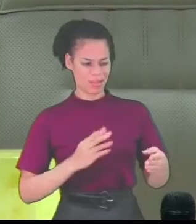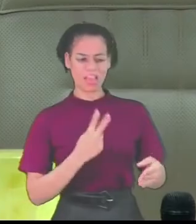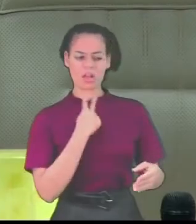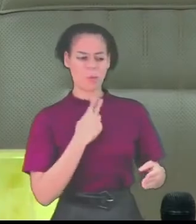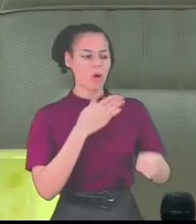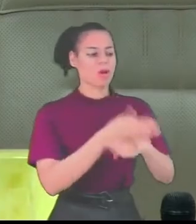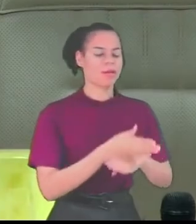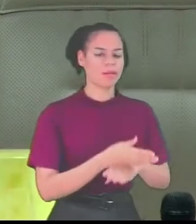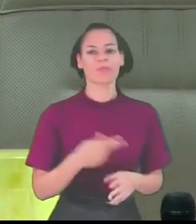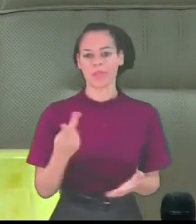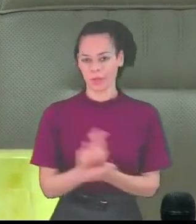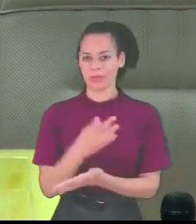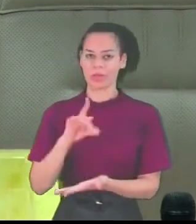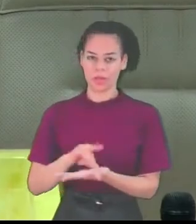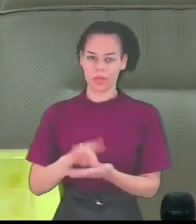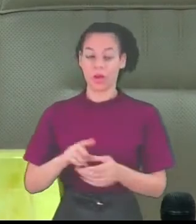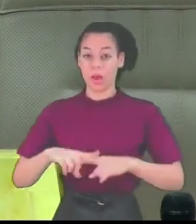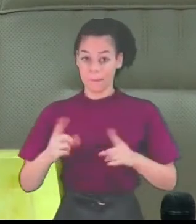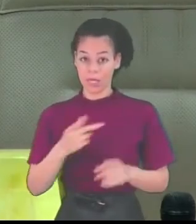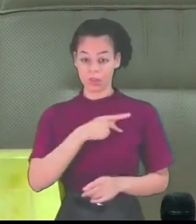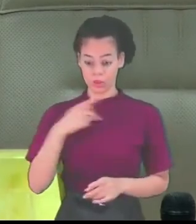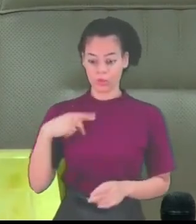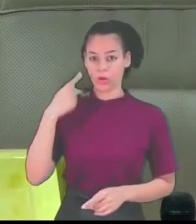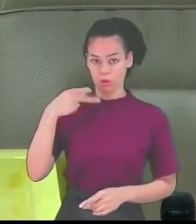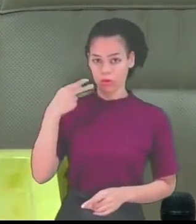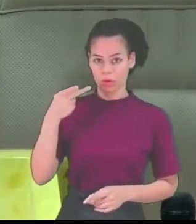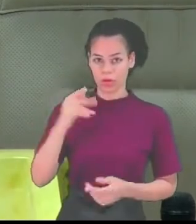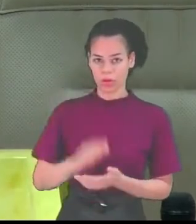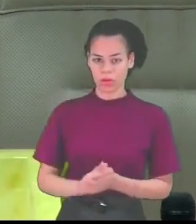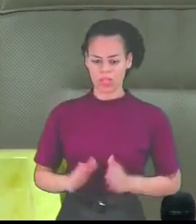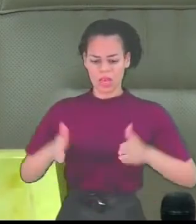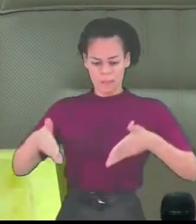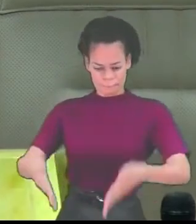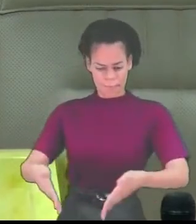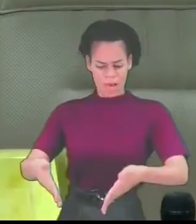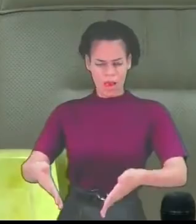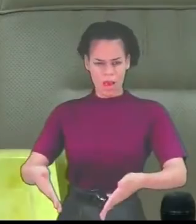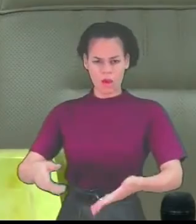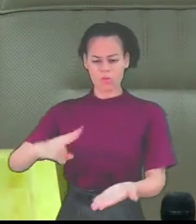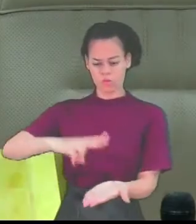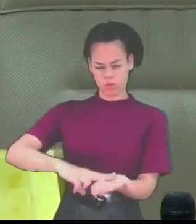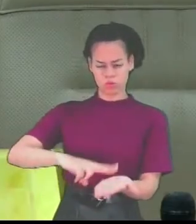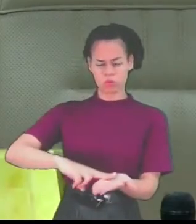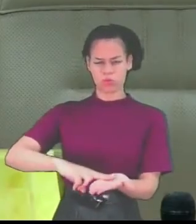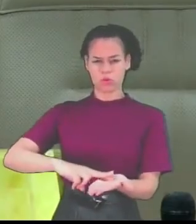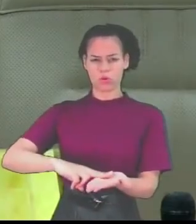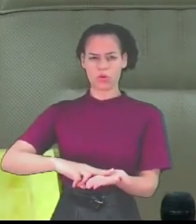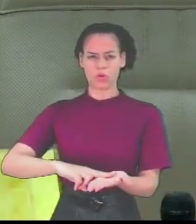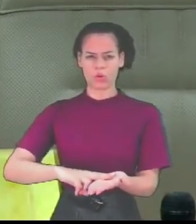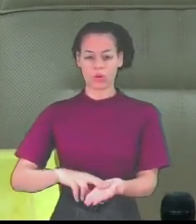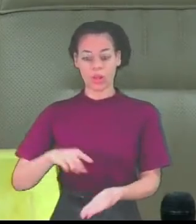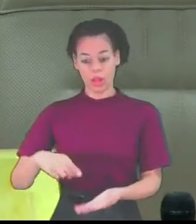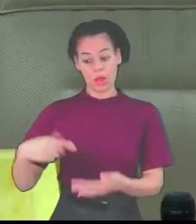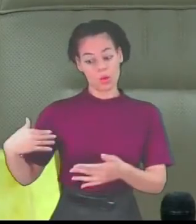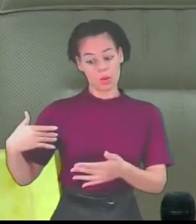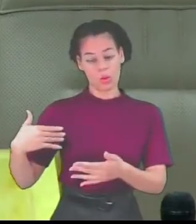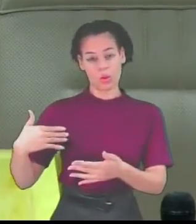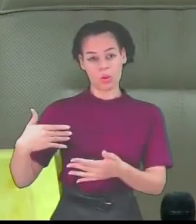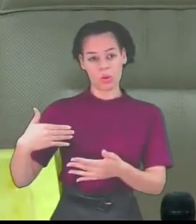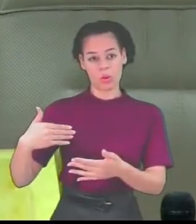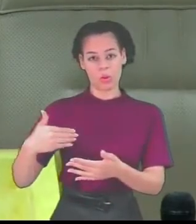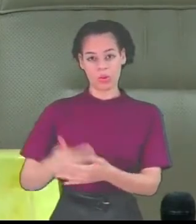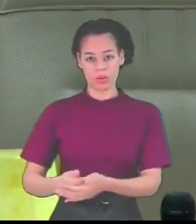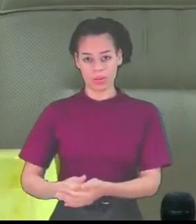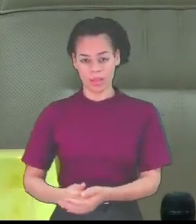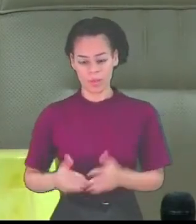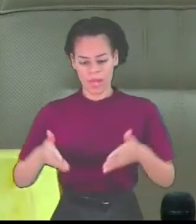mas o pastor falou que fizeram o túmulo dele lá fechado aí com o tempo túmulo